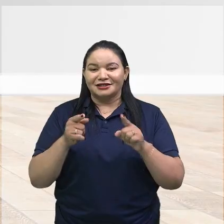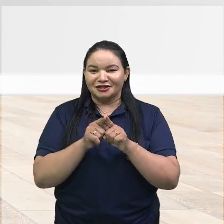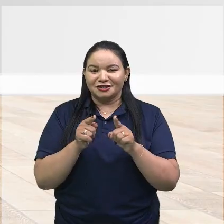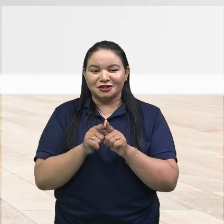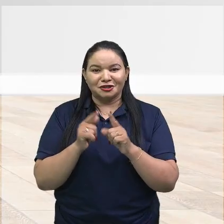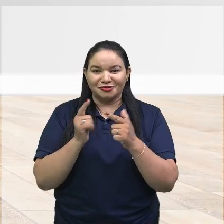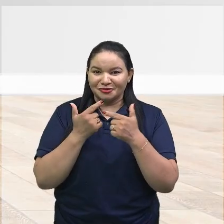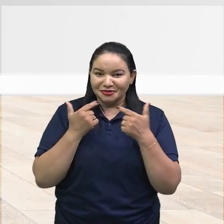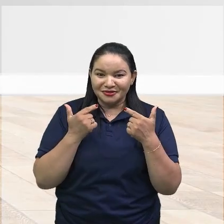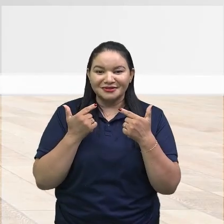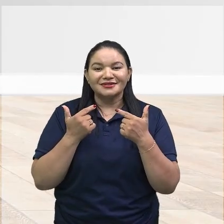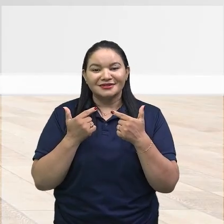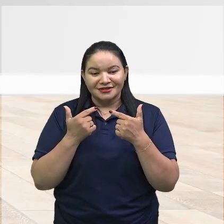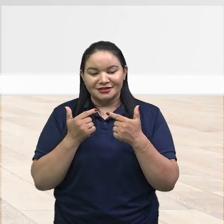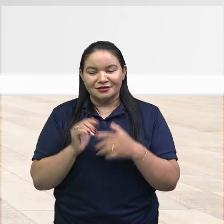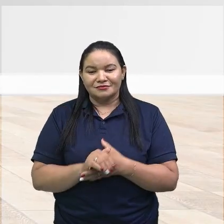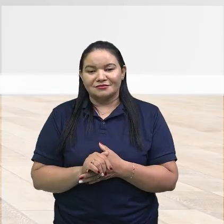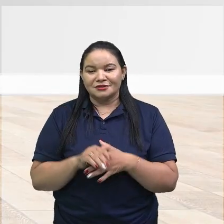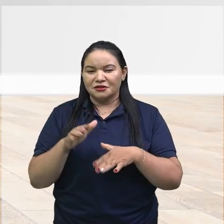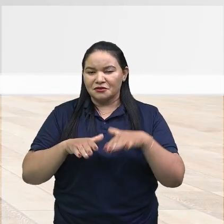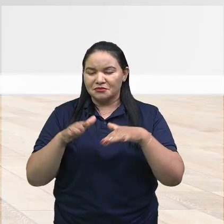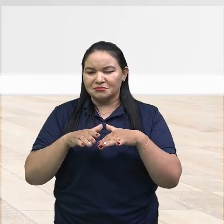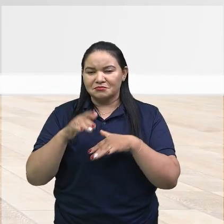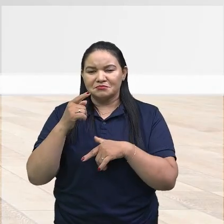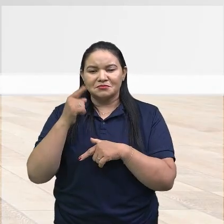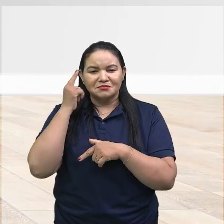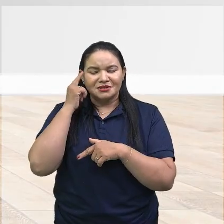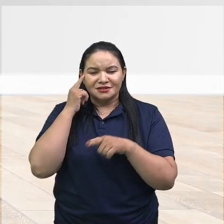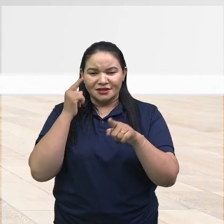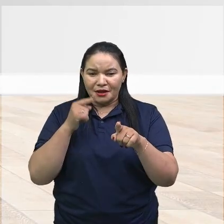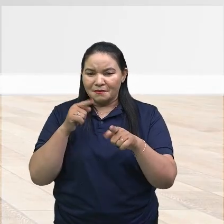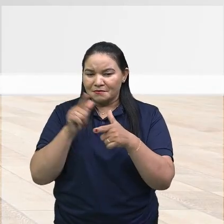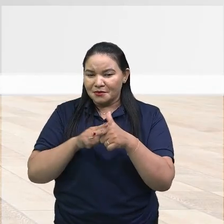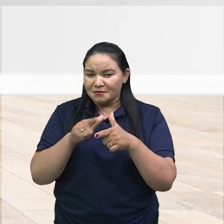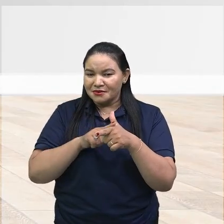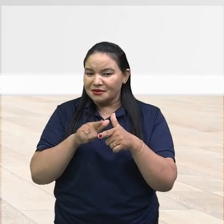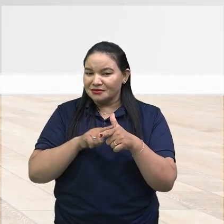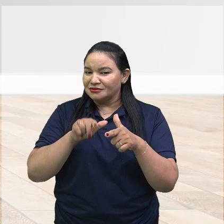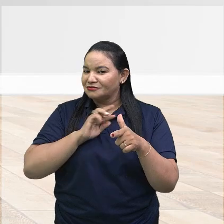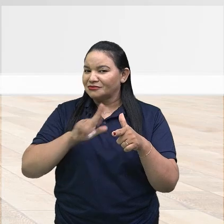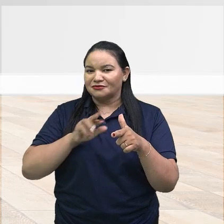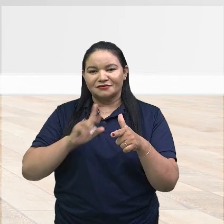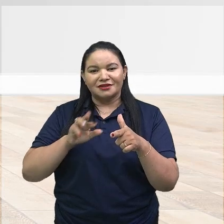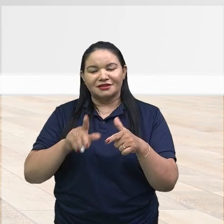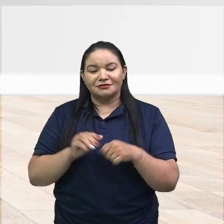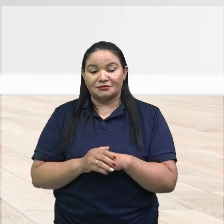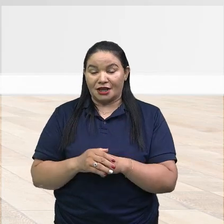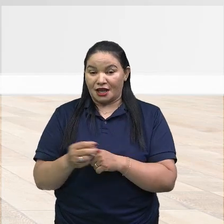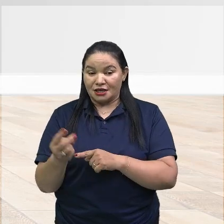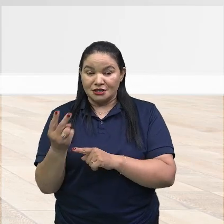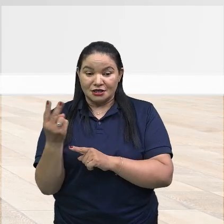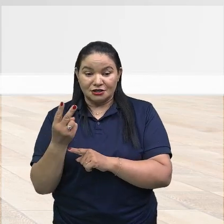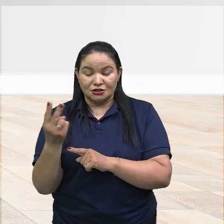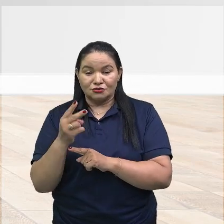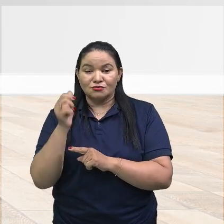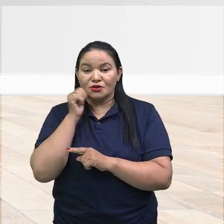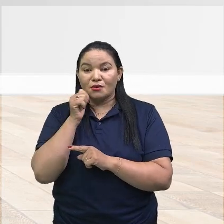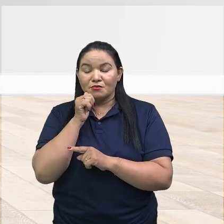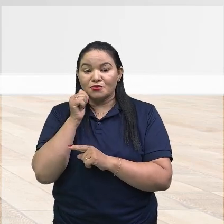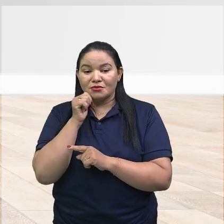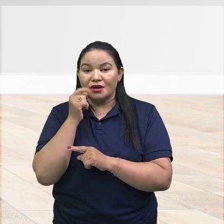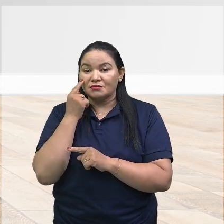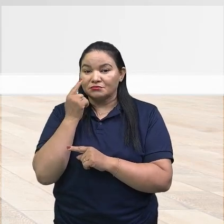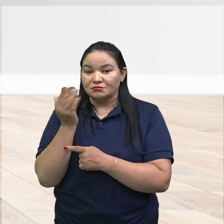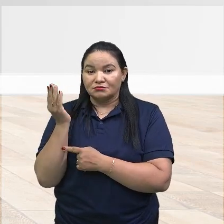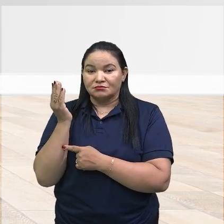Jamais a gente vai pensar que a pessoa está passando por um problema. Com certeza. Diferente da segunda, né? Segunda, ela já está assim.